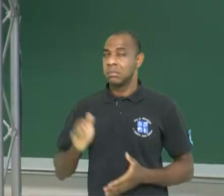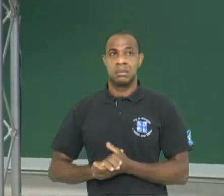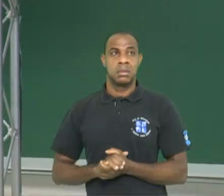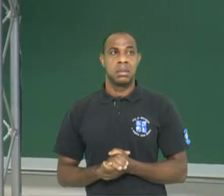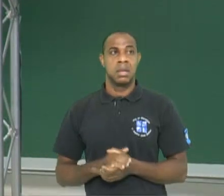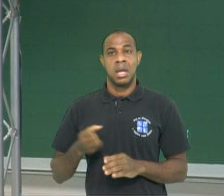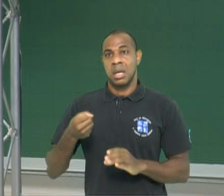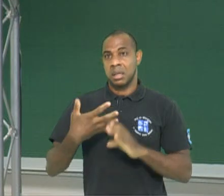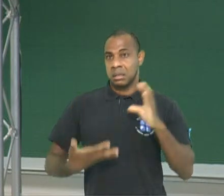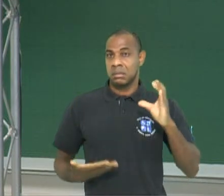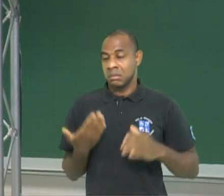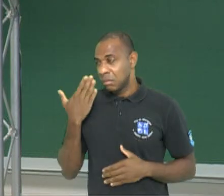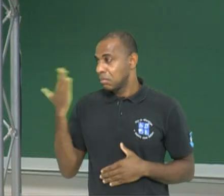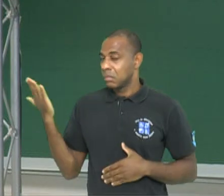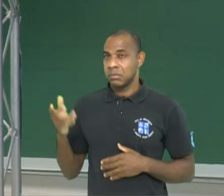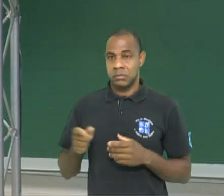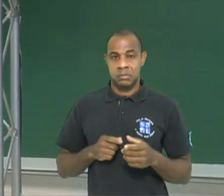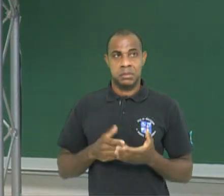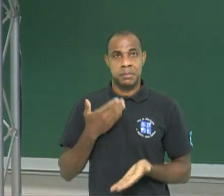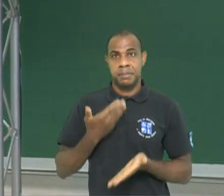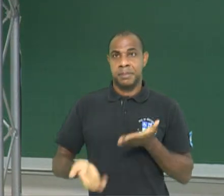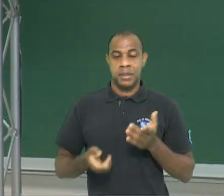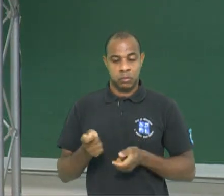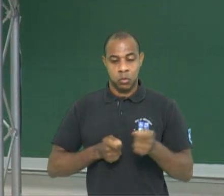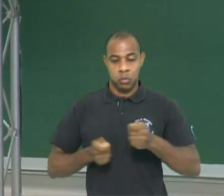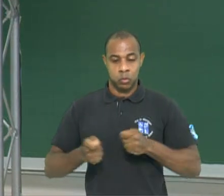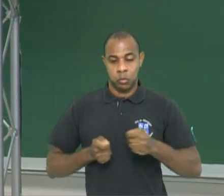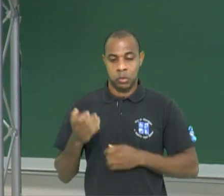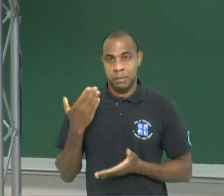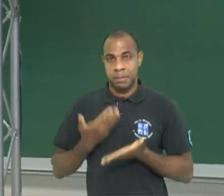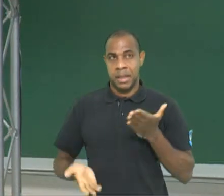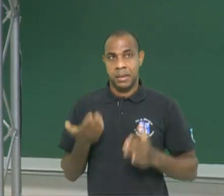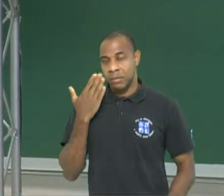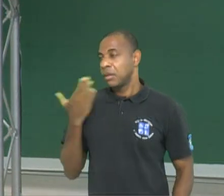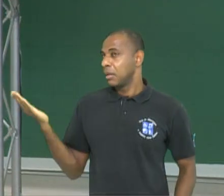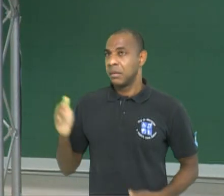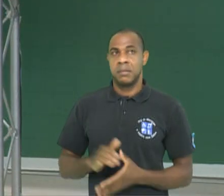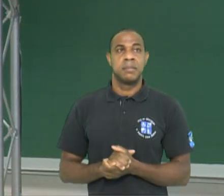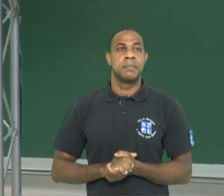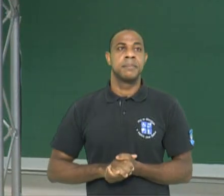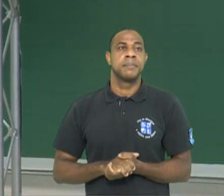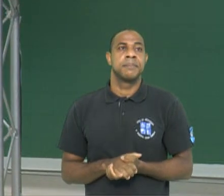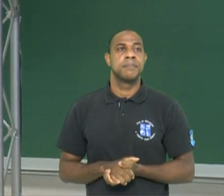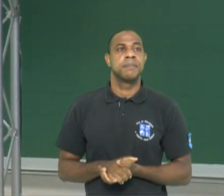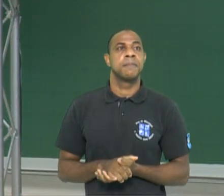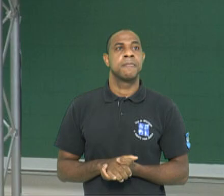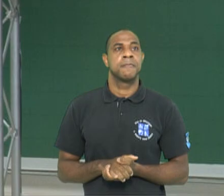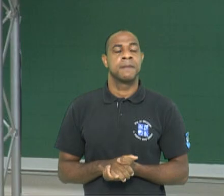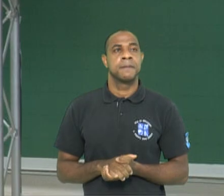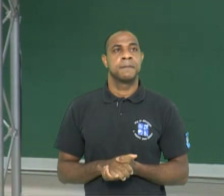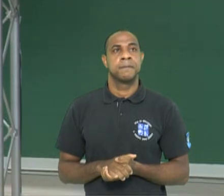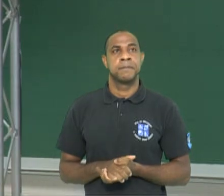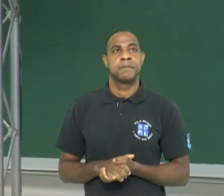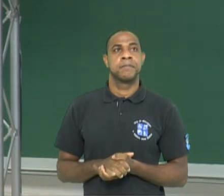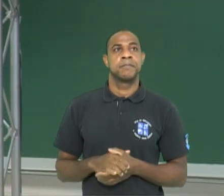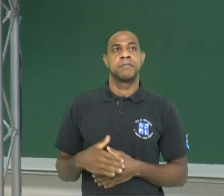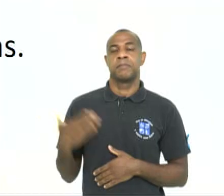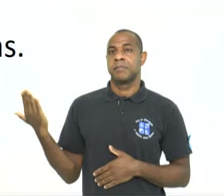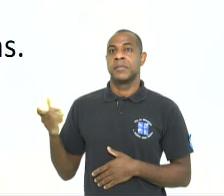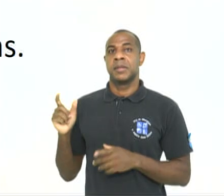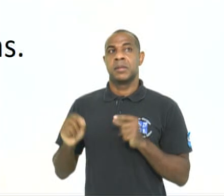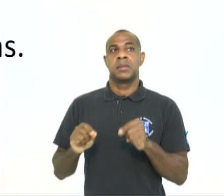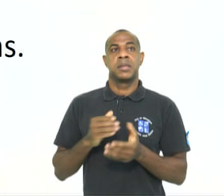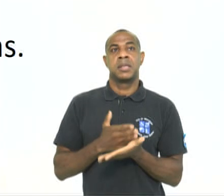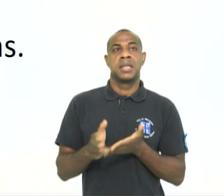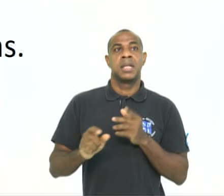aquela multiplicação descontrolada de célula. E a leucemia é algo que faz esse tipo de processo também. Ela se